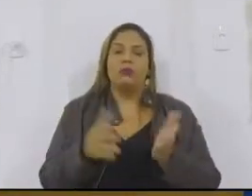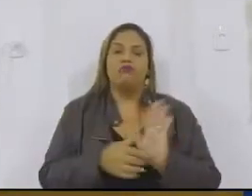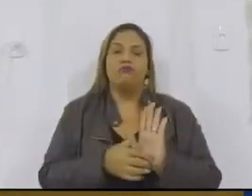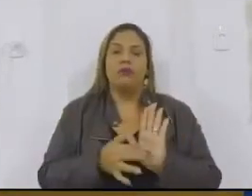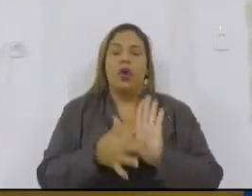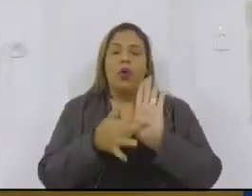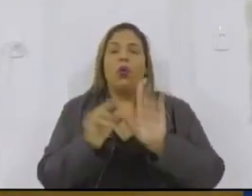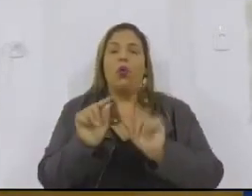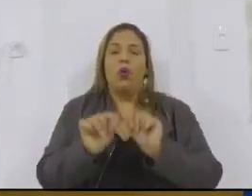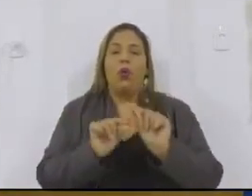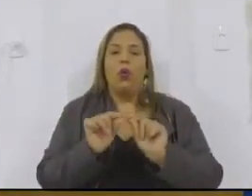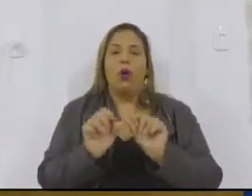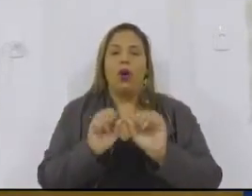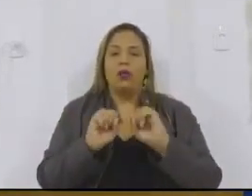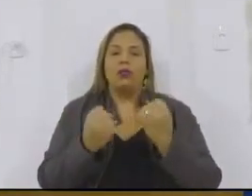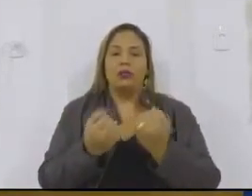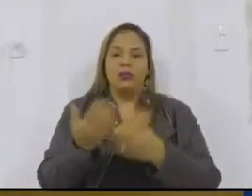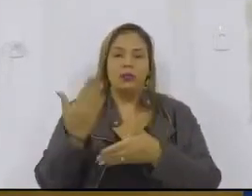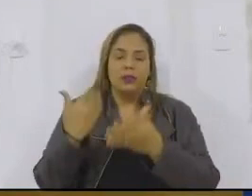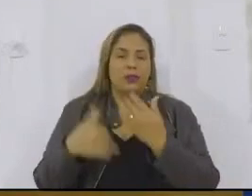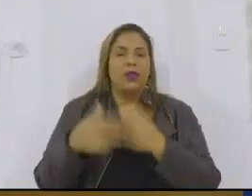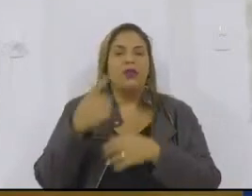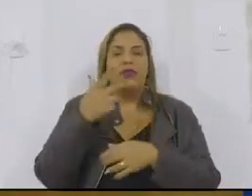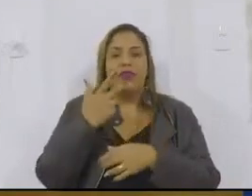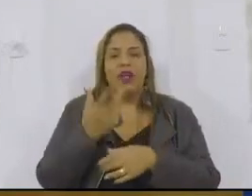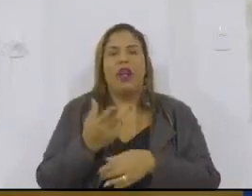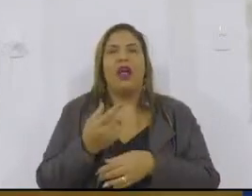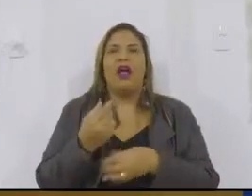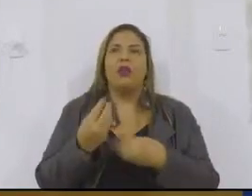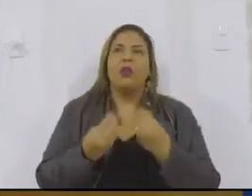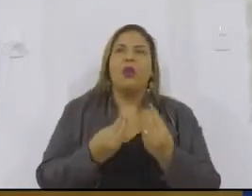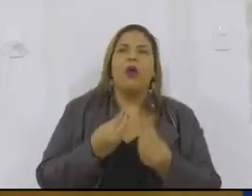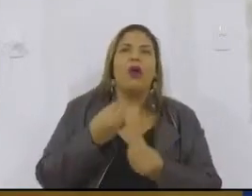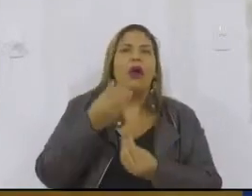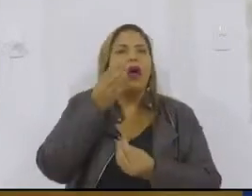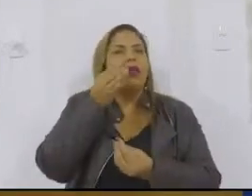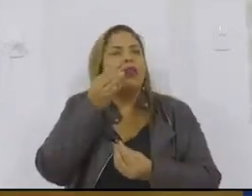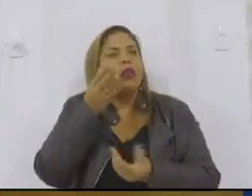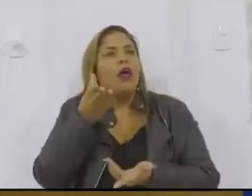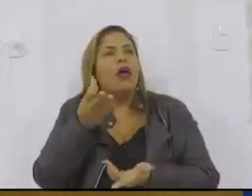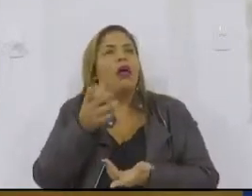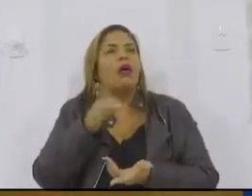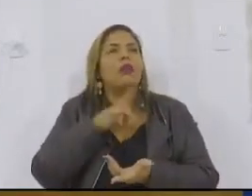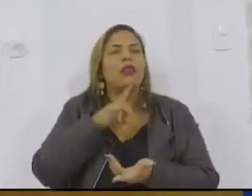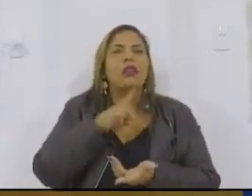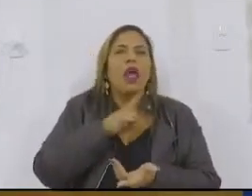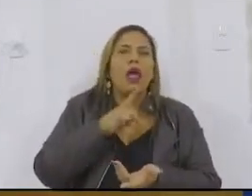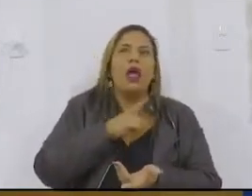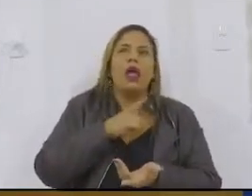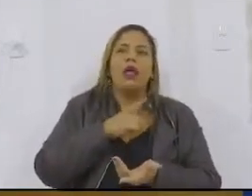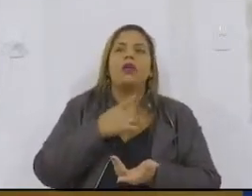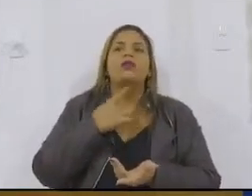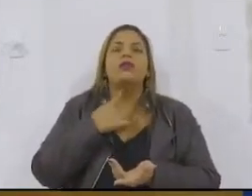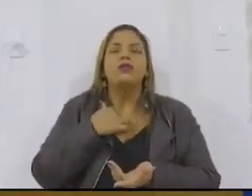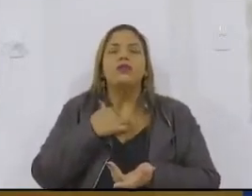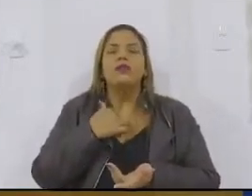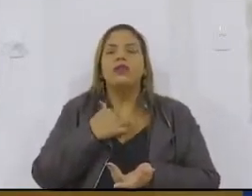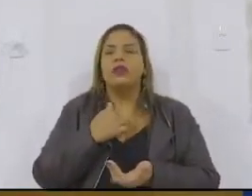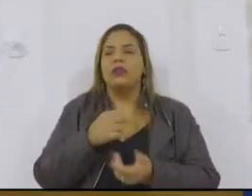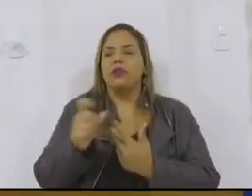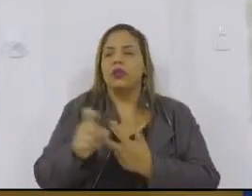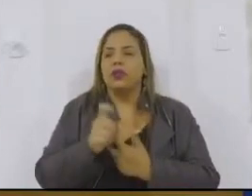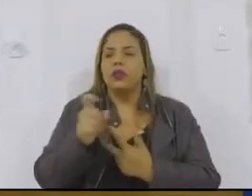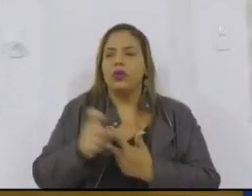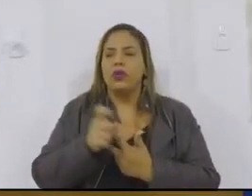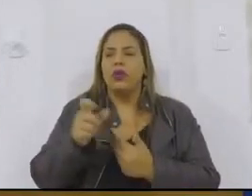na sessão anterior eu havia falado sobre a minha intenção de formalizar um pedido junto ao Poder Executivo em detrimento da realização de